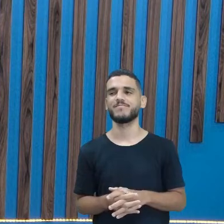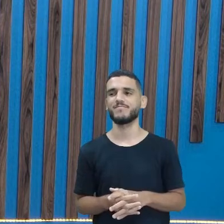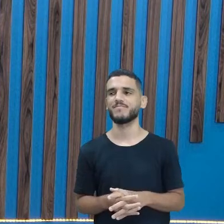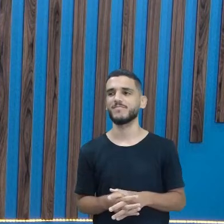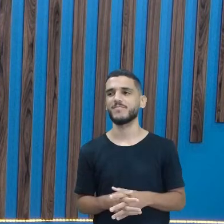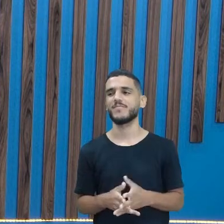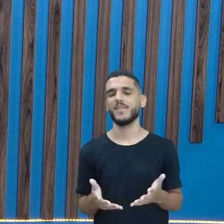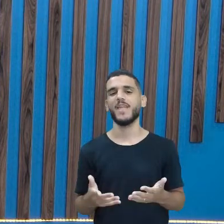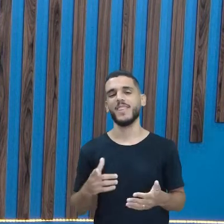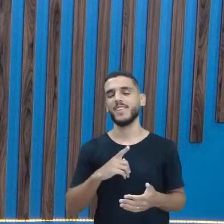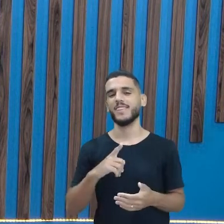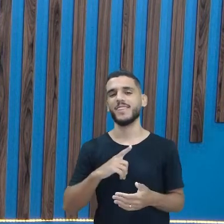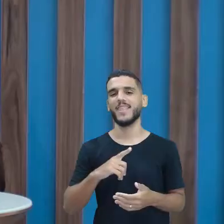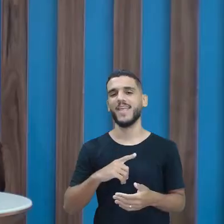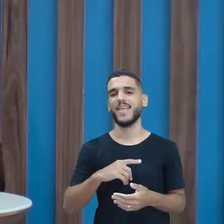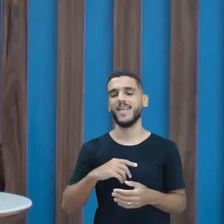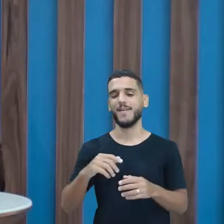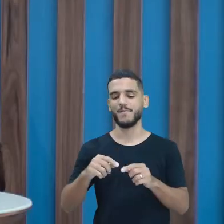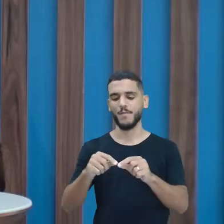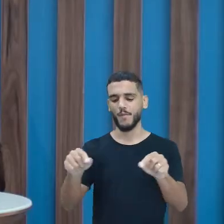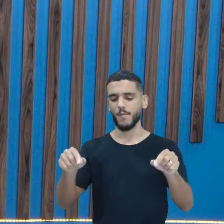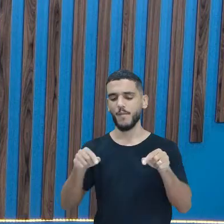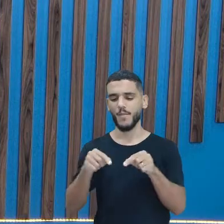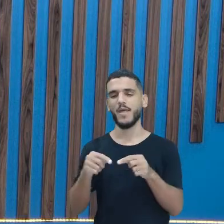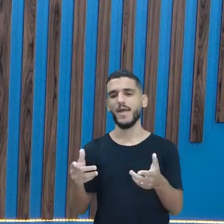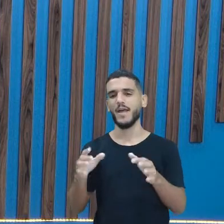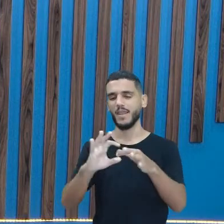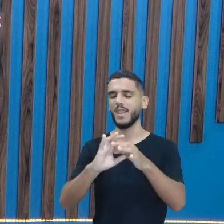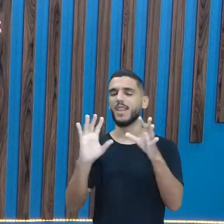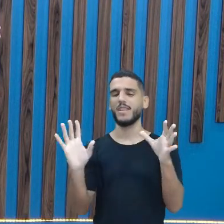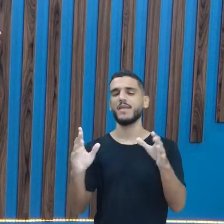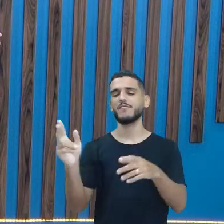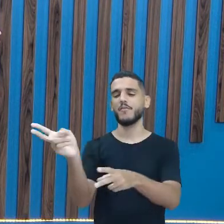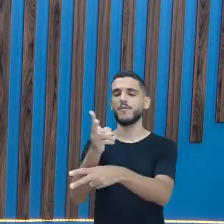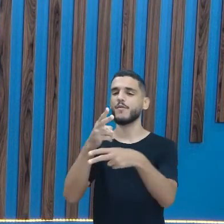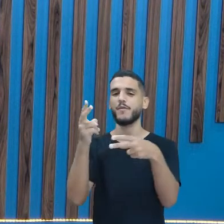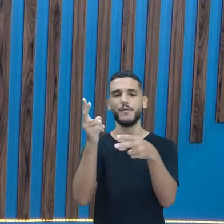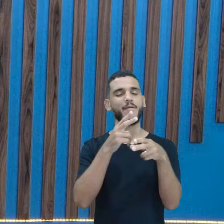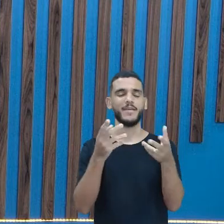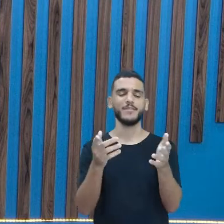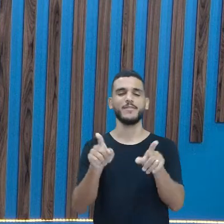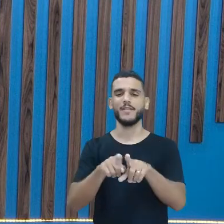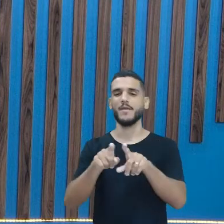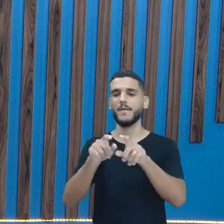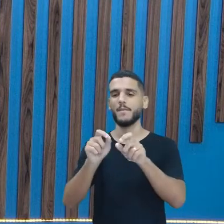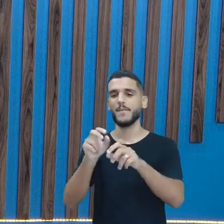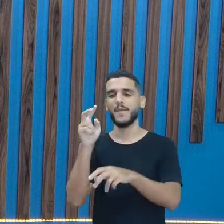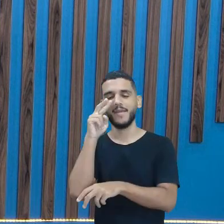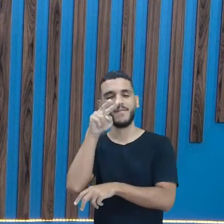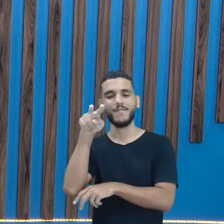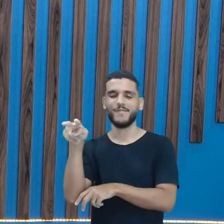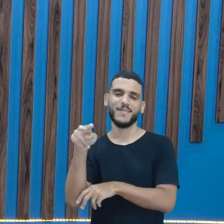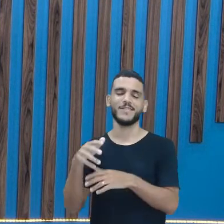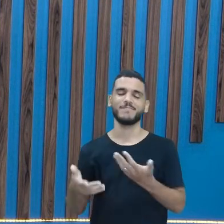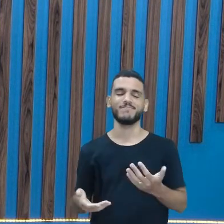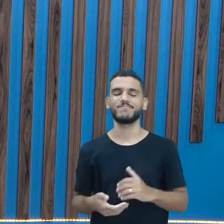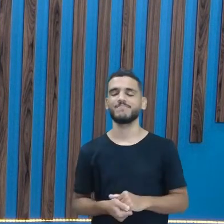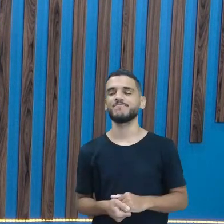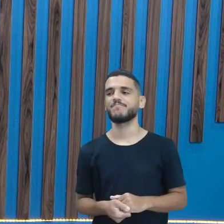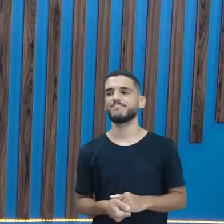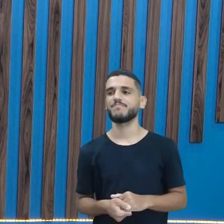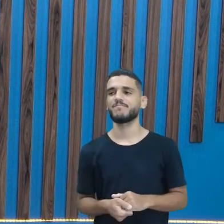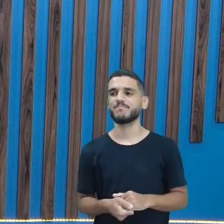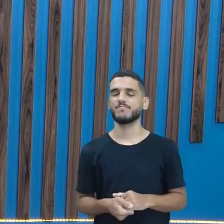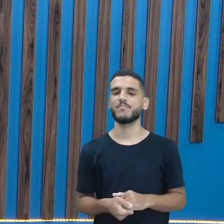Não deixa de ser, né? É um né? espaço a mais que você tem para poder observar o mundo ao seu redor, né? É verdade. Então, pessoal,